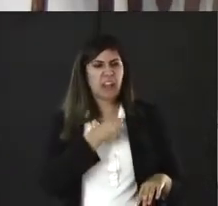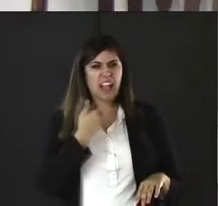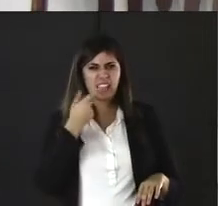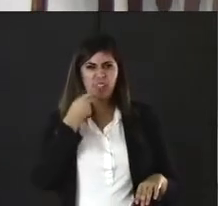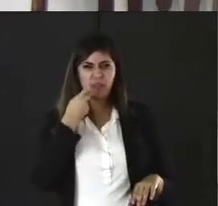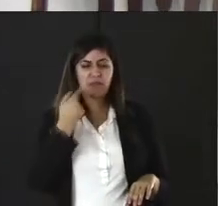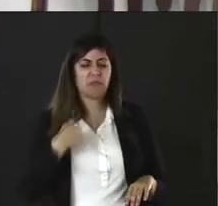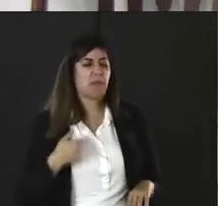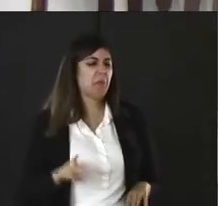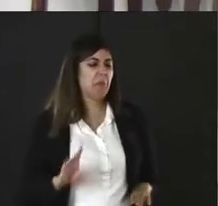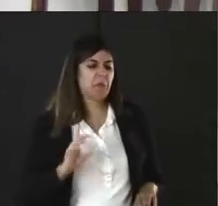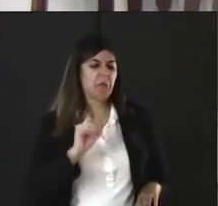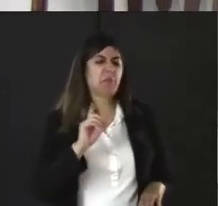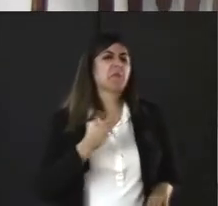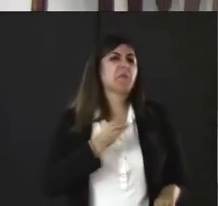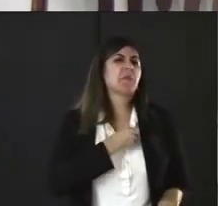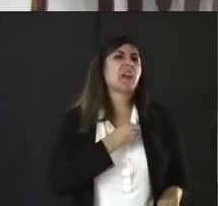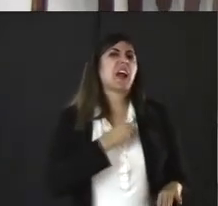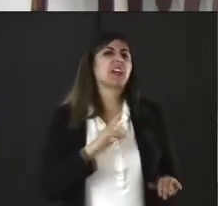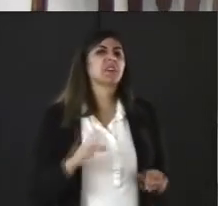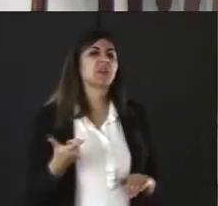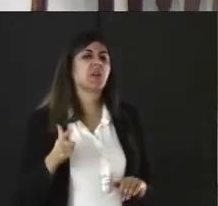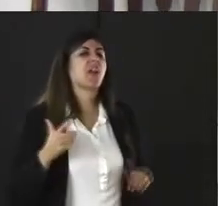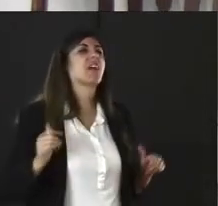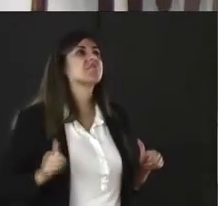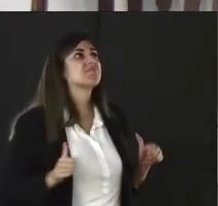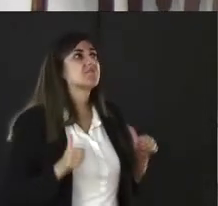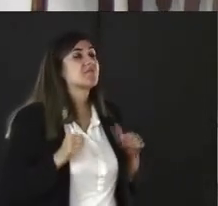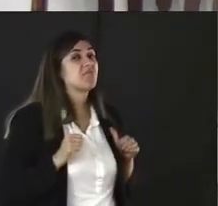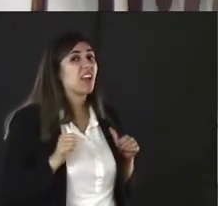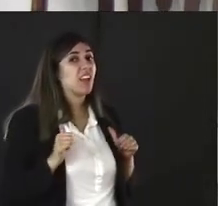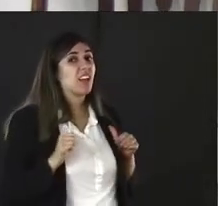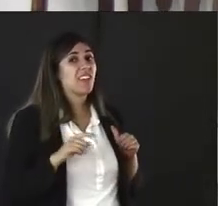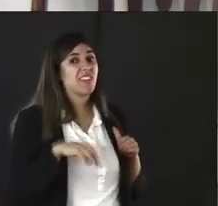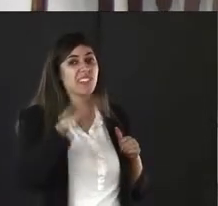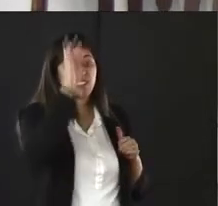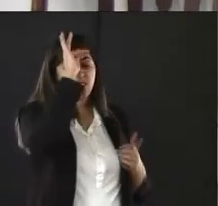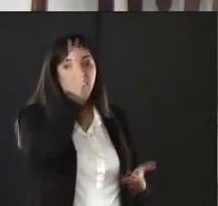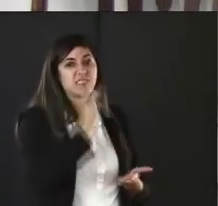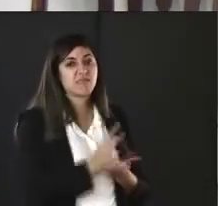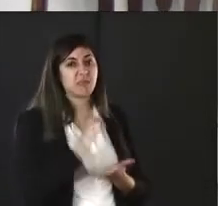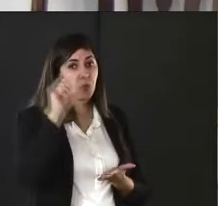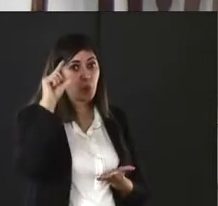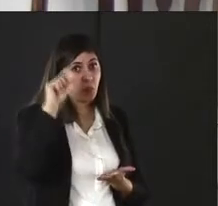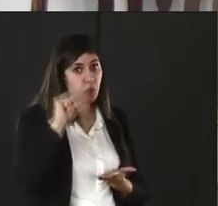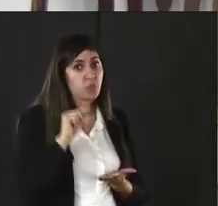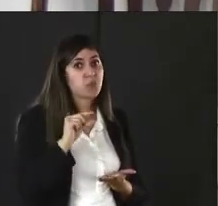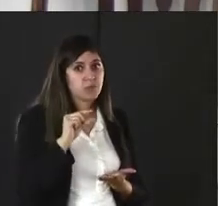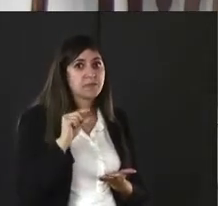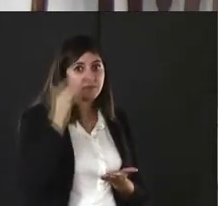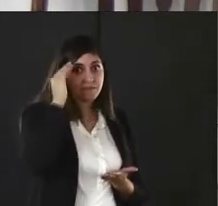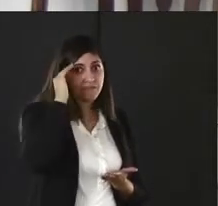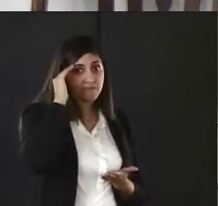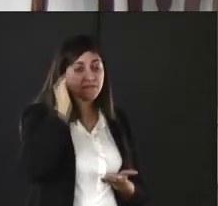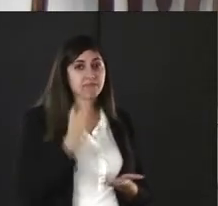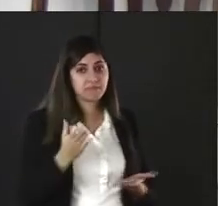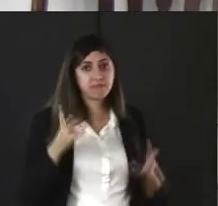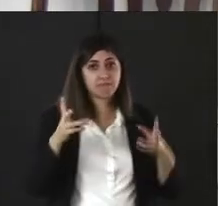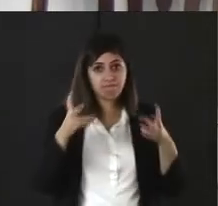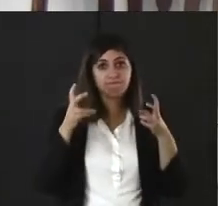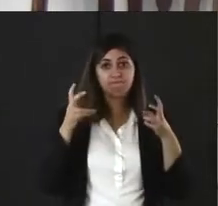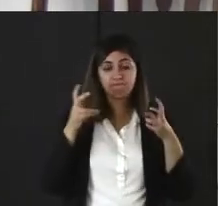já seja uma evidência da pouca fé que temos essa aplicação séria e muito